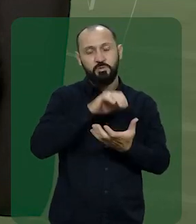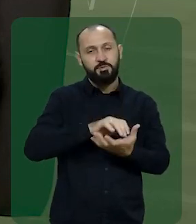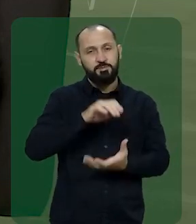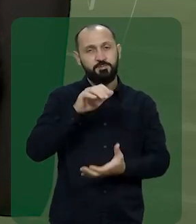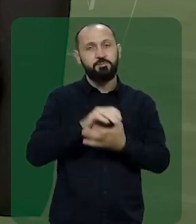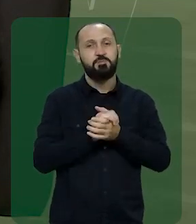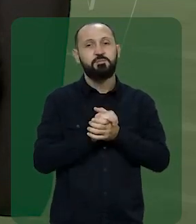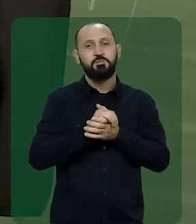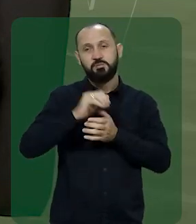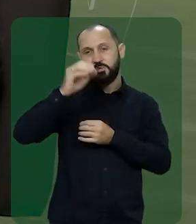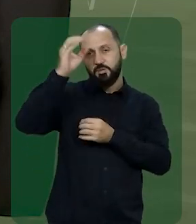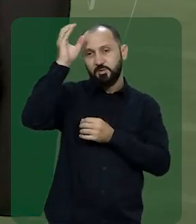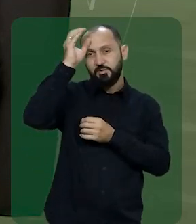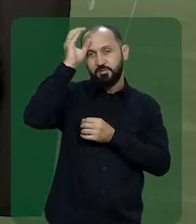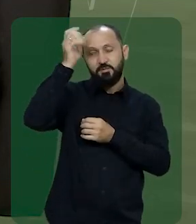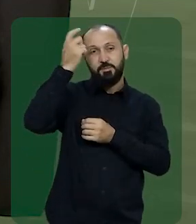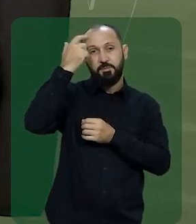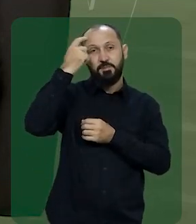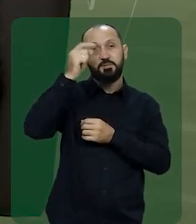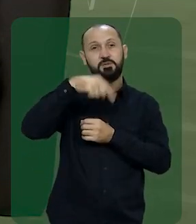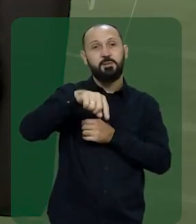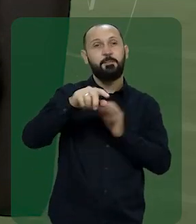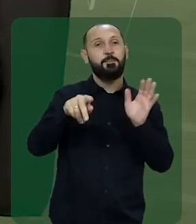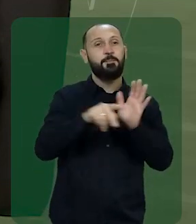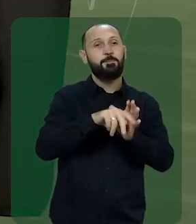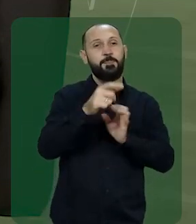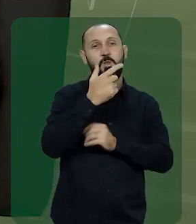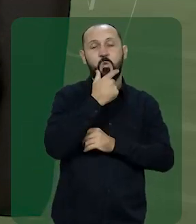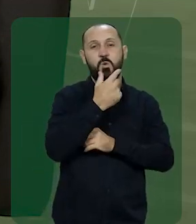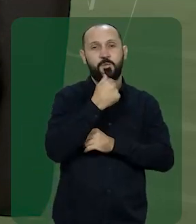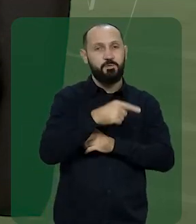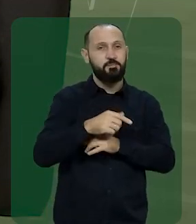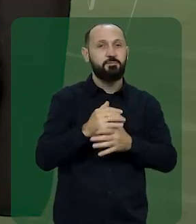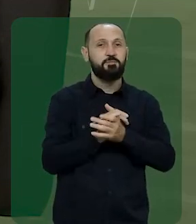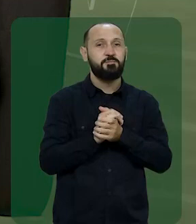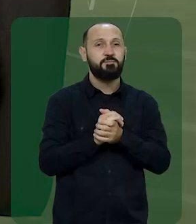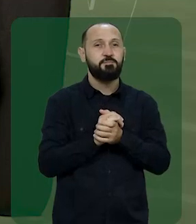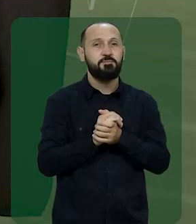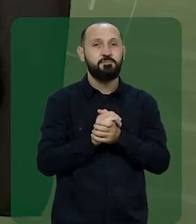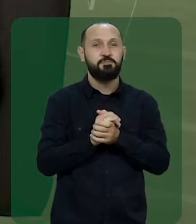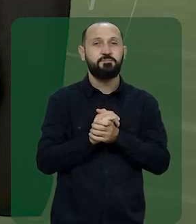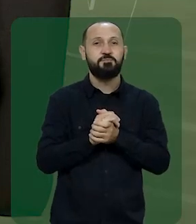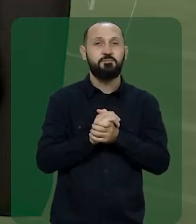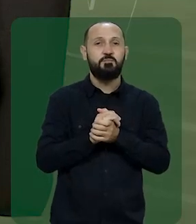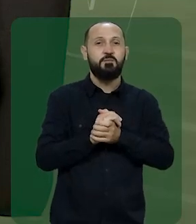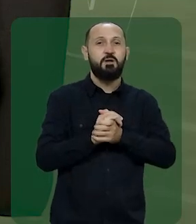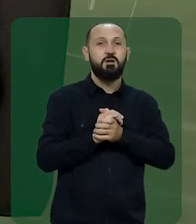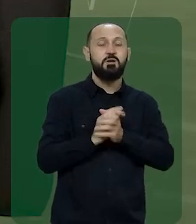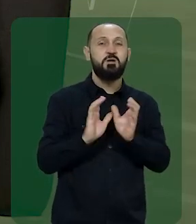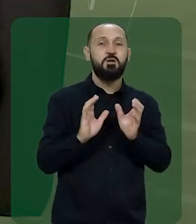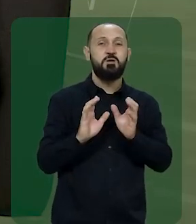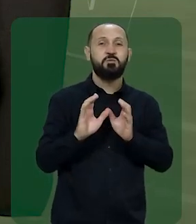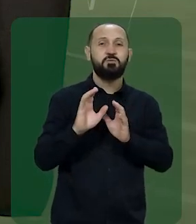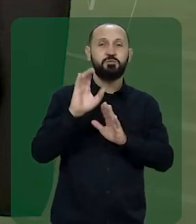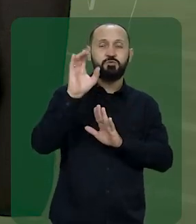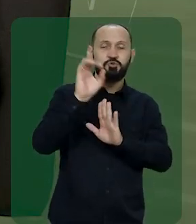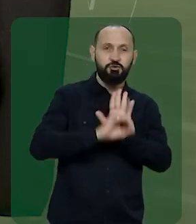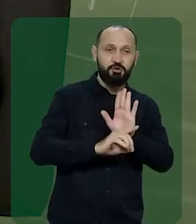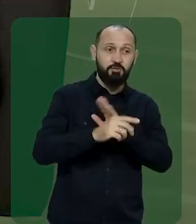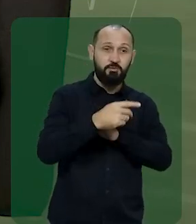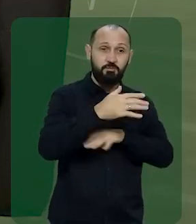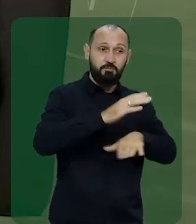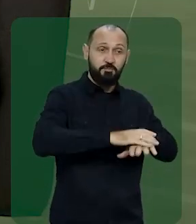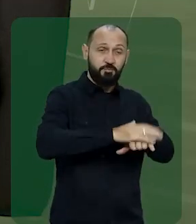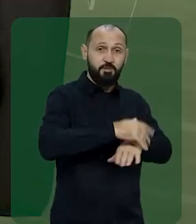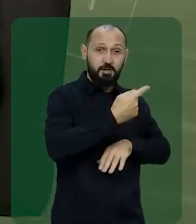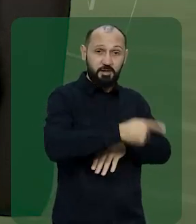é vista desde muito como a cuidadora. E aí, quando cria o Estatuto do Idoso, no seu inconsciente